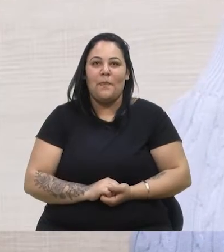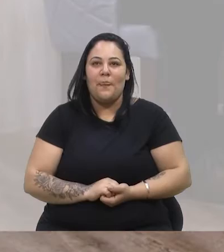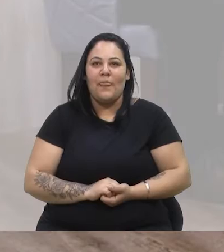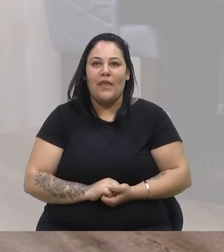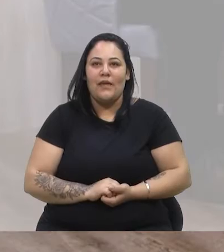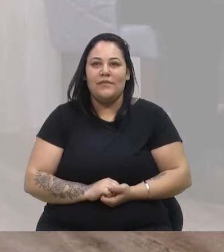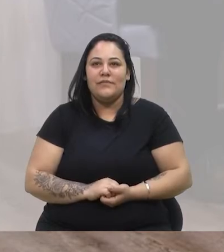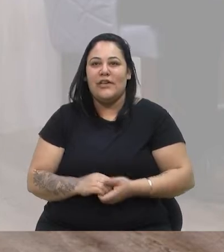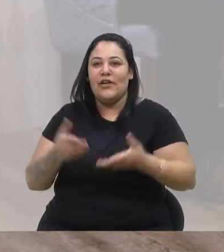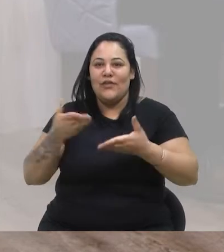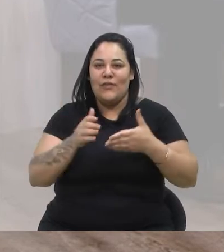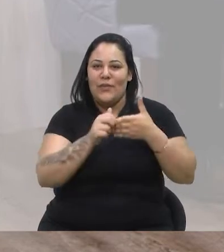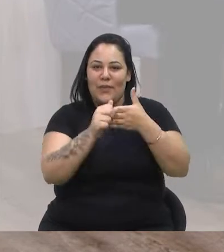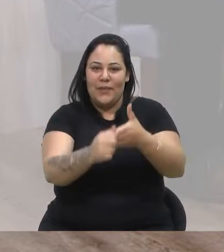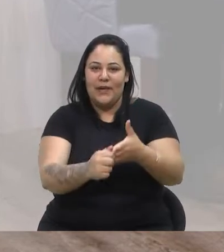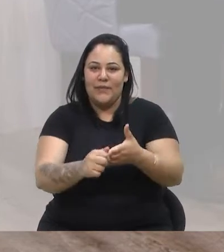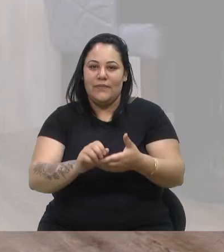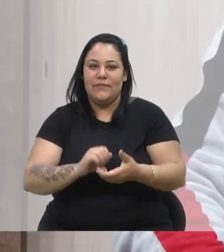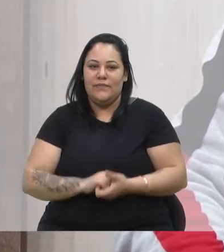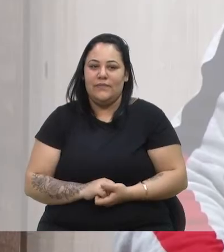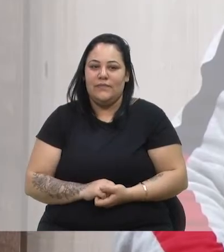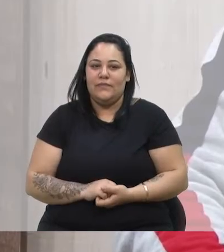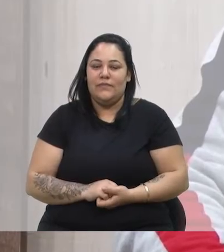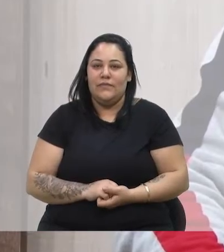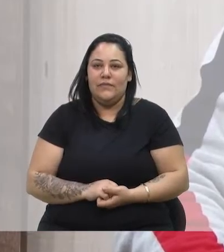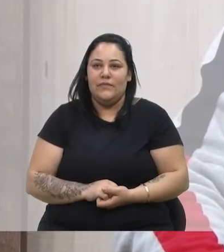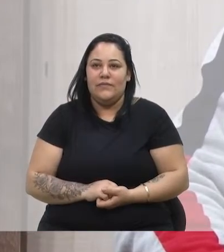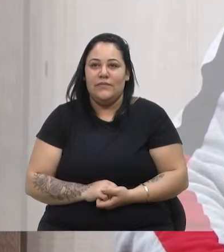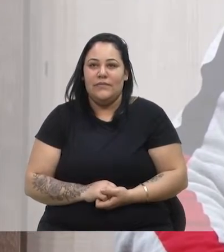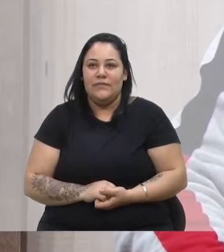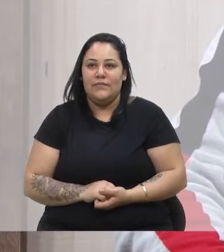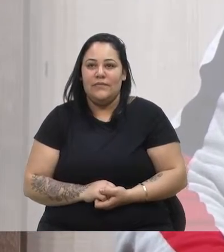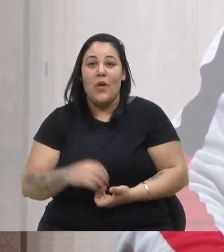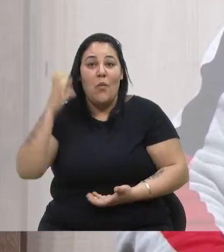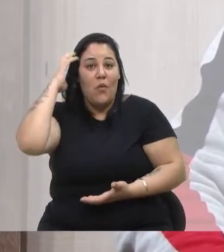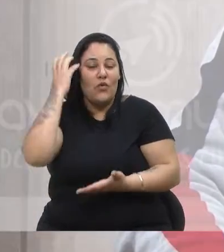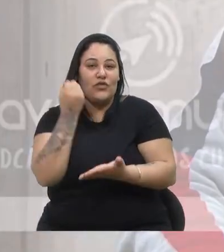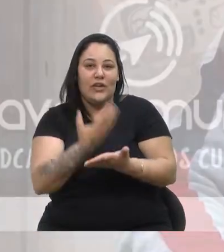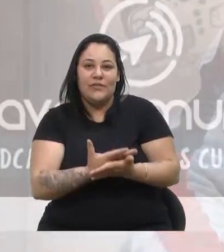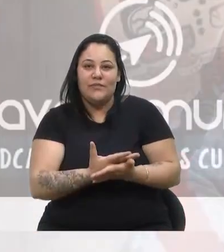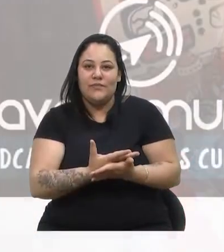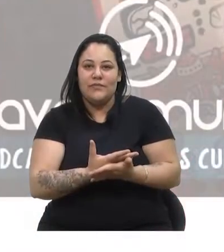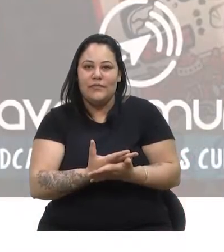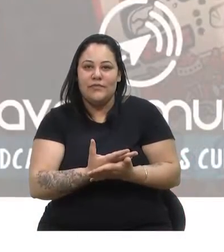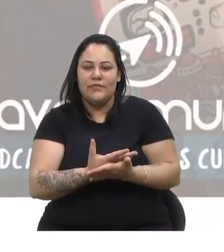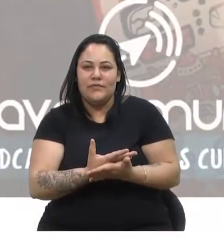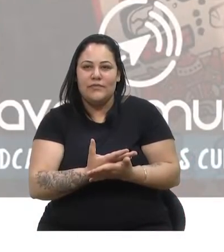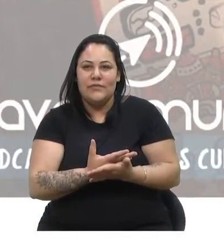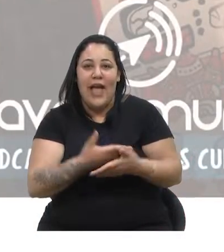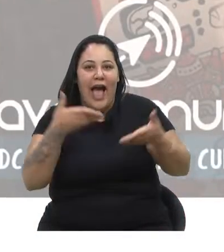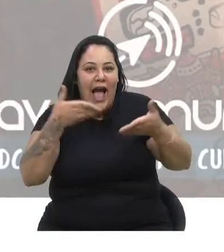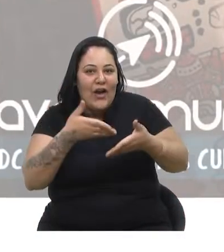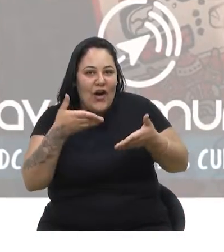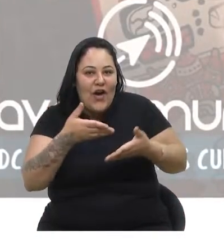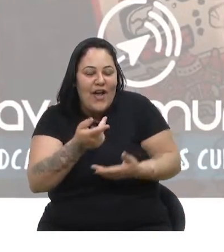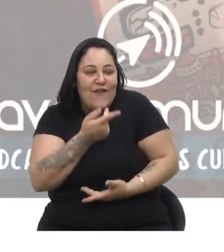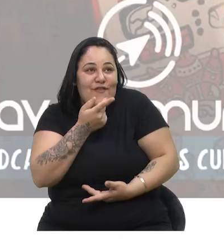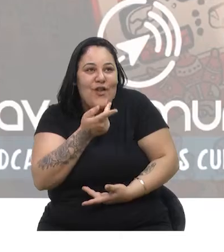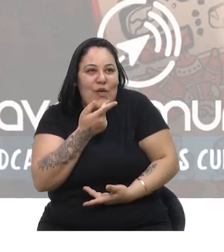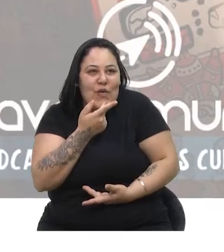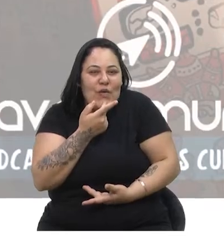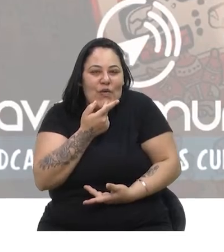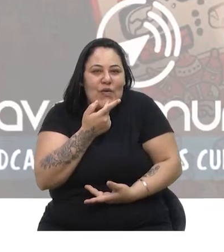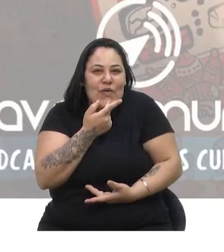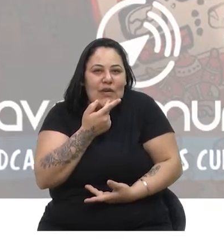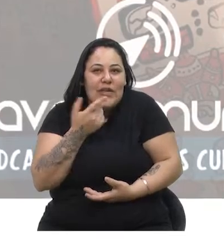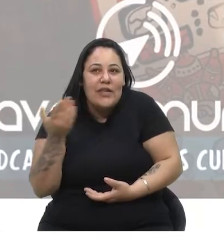isso. Vamos para mais um trecho, então, do podcast Navega Mundo. Eu vim do futuro. Bianca revelou, meio